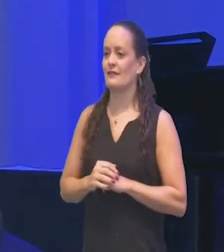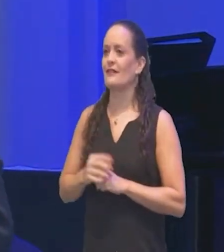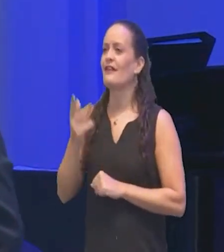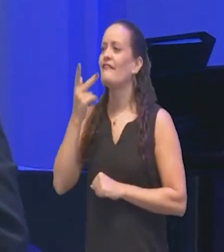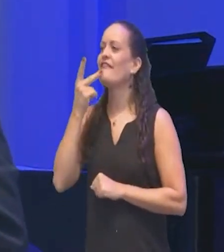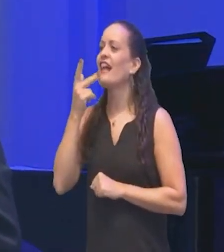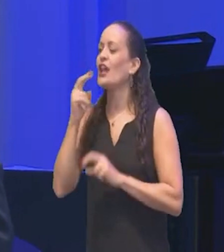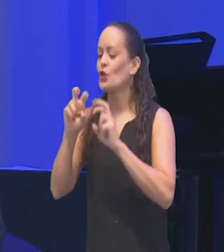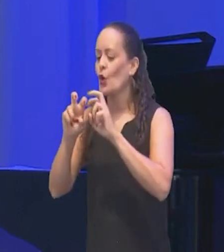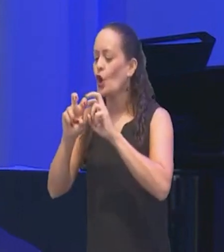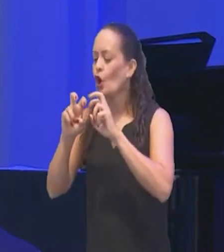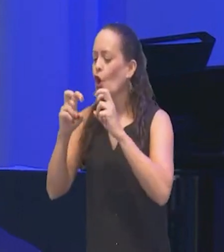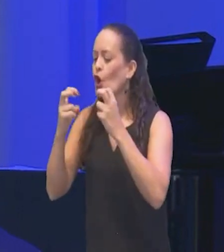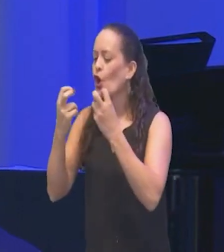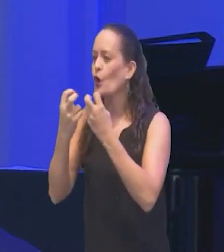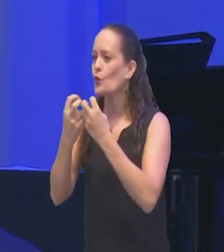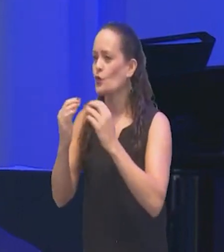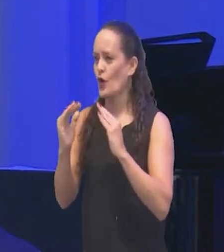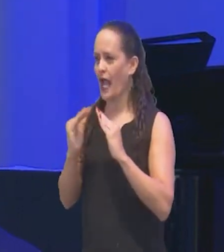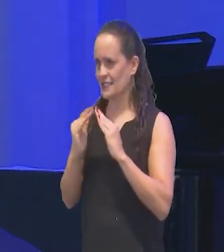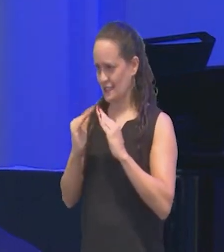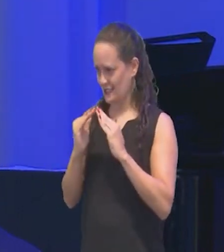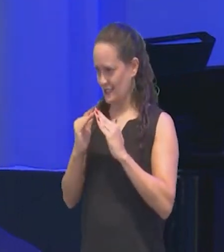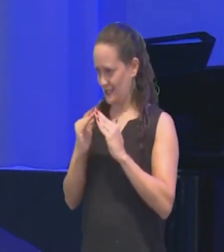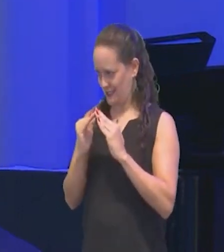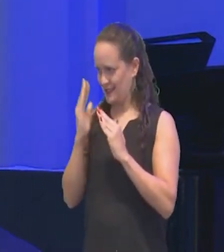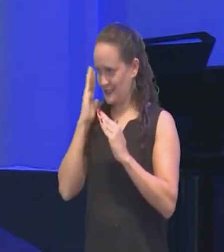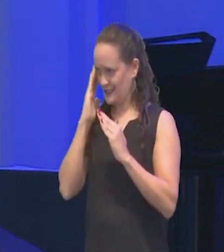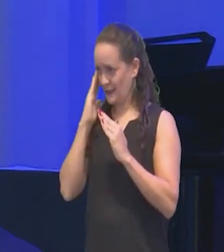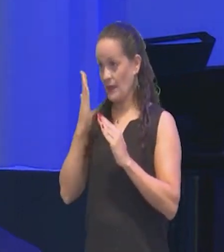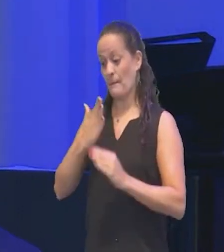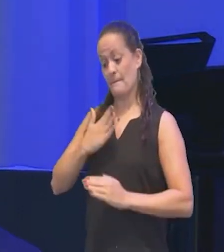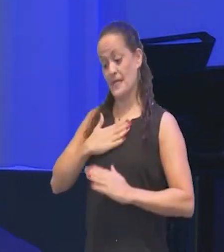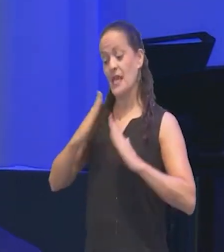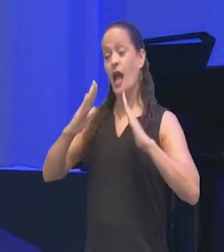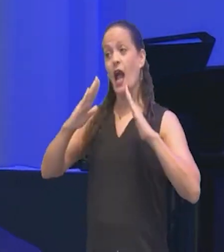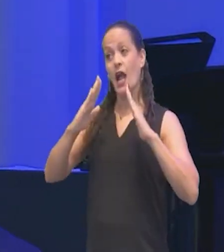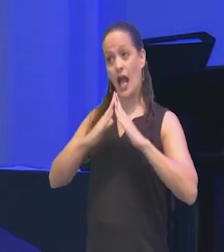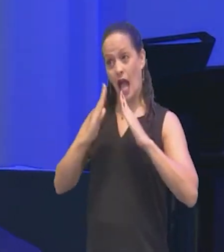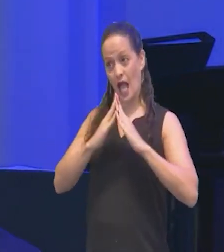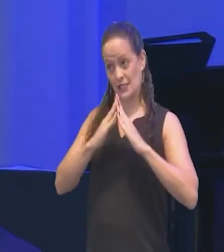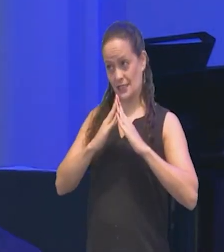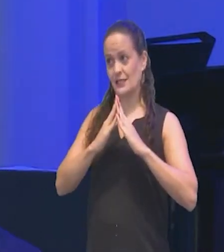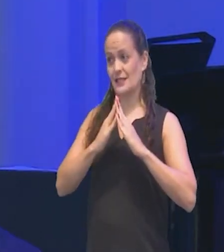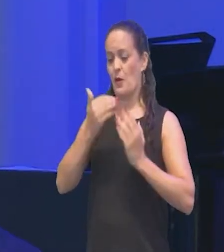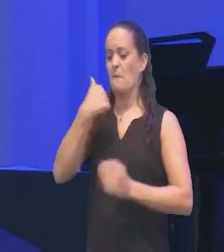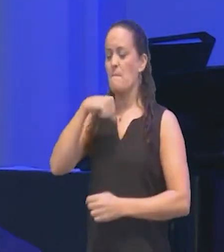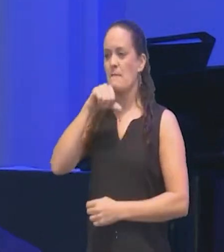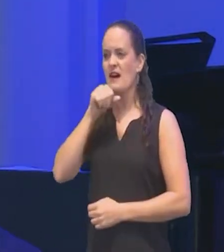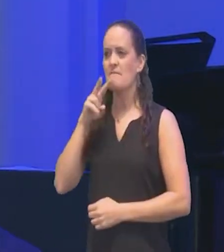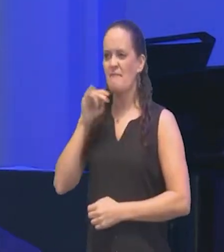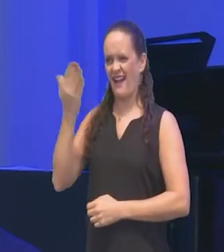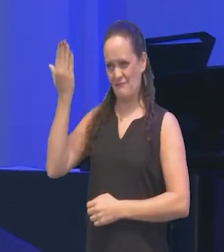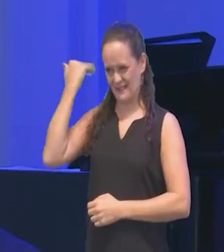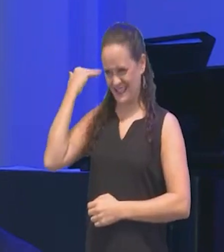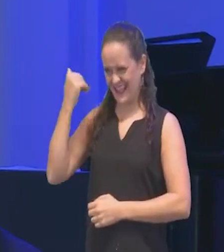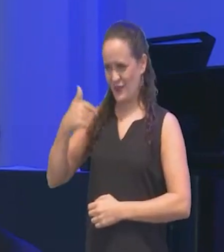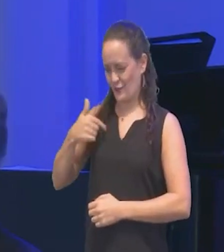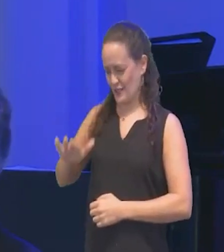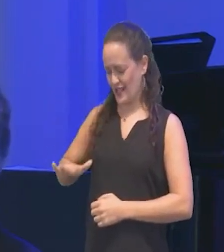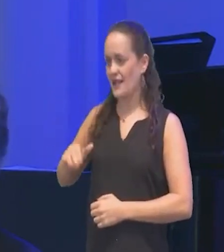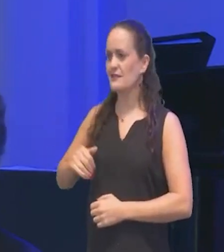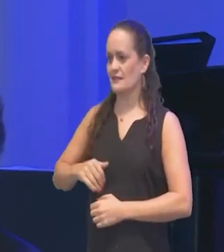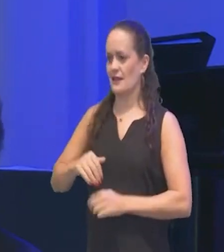culto doméstico, que para nós lá em casa, pai, mãe, 4 irmãos, num apartamento de